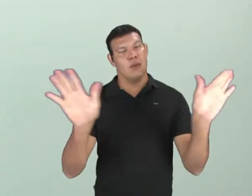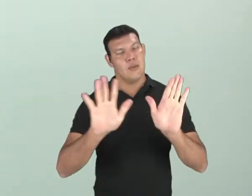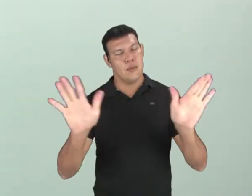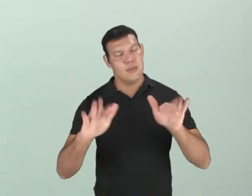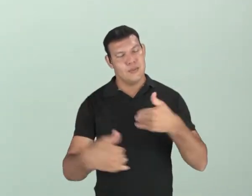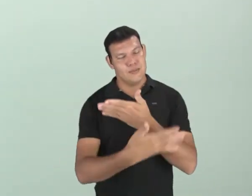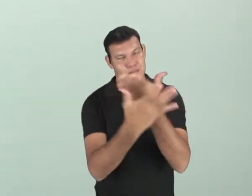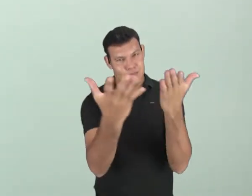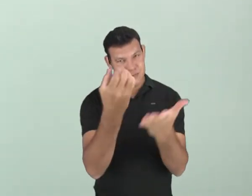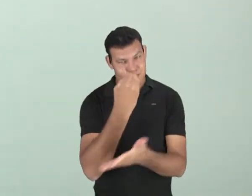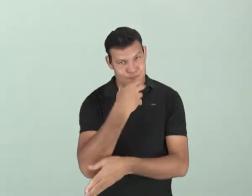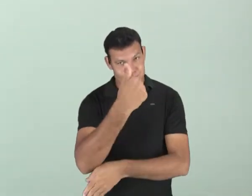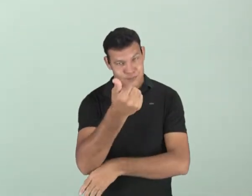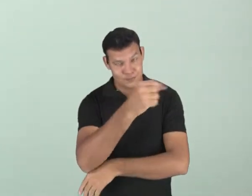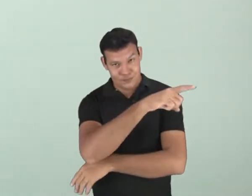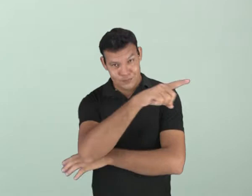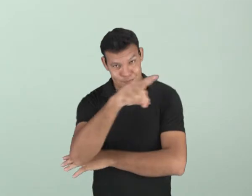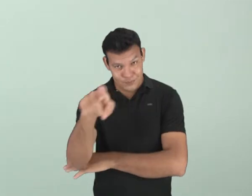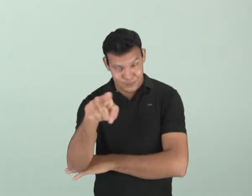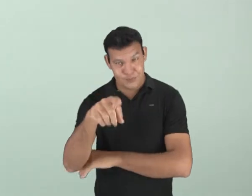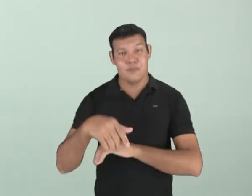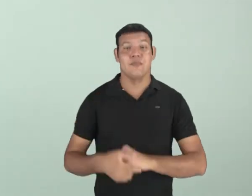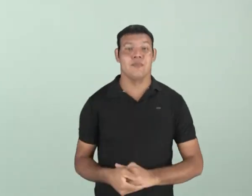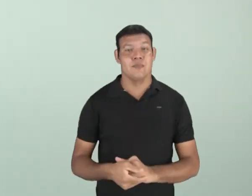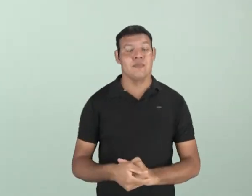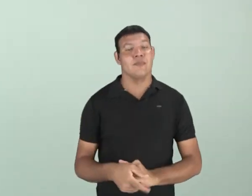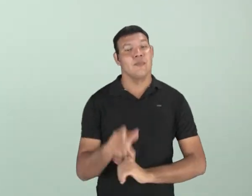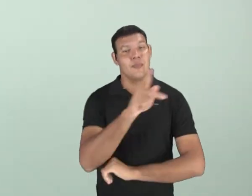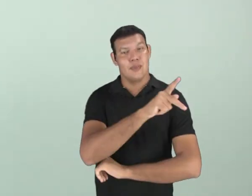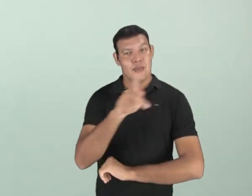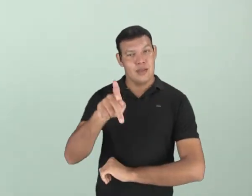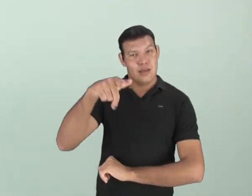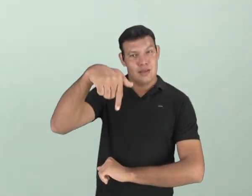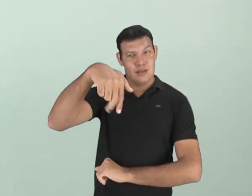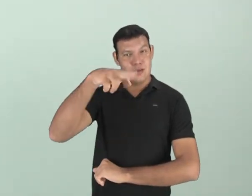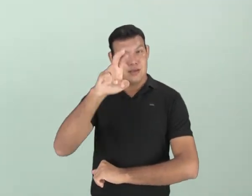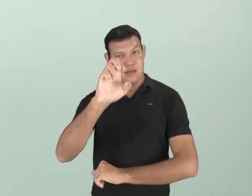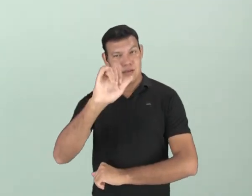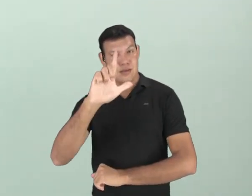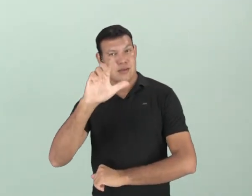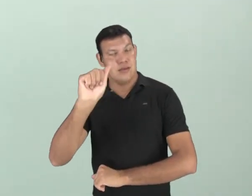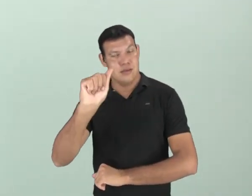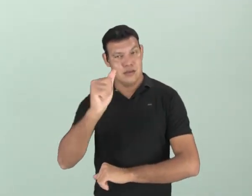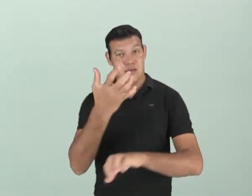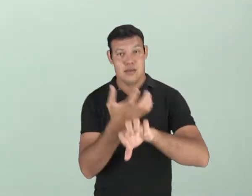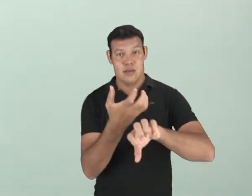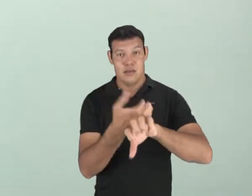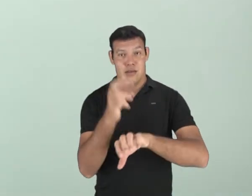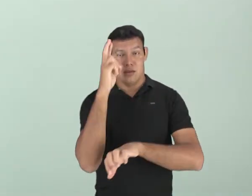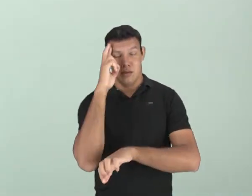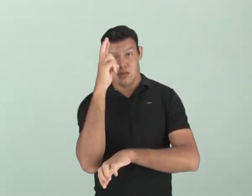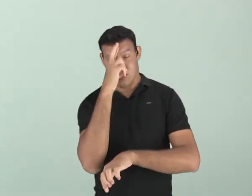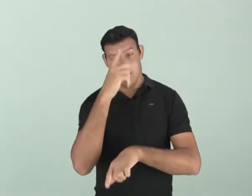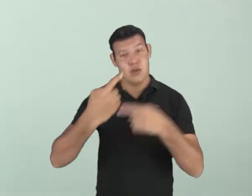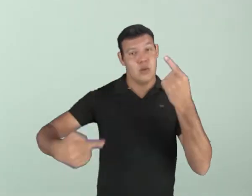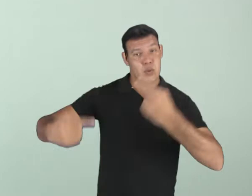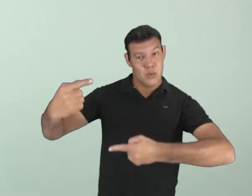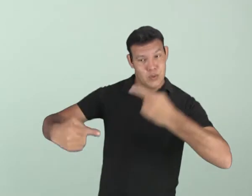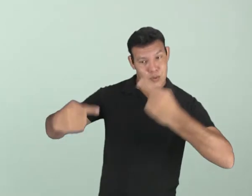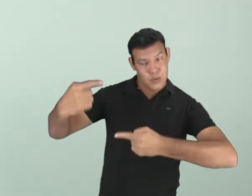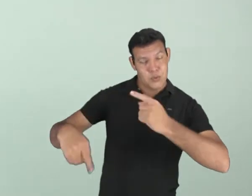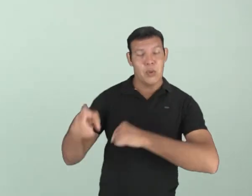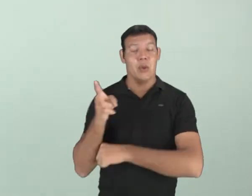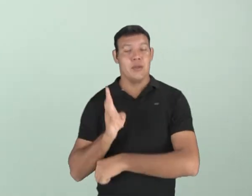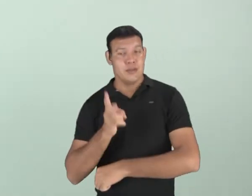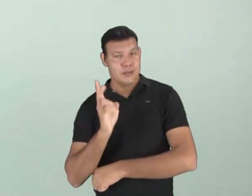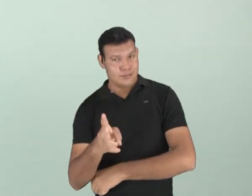Olá, gente, tudo bem com vocês? Sou professora Keila Batista, professora de História, e vamos continuar aí discutindo os